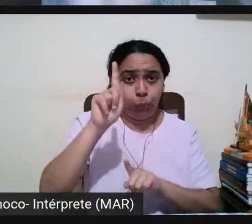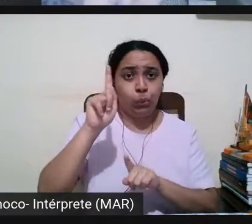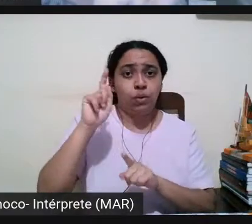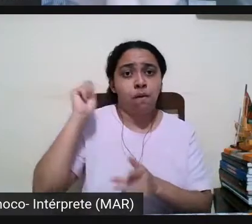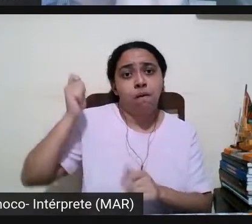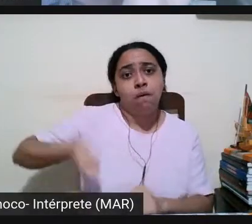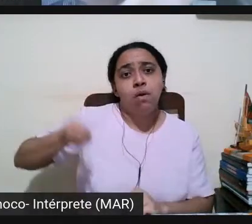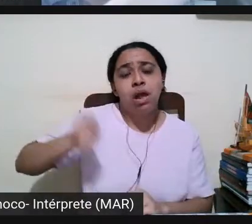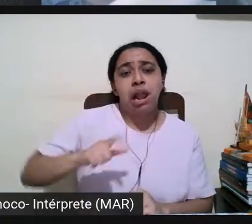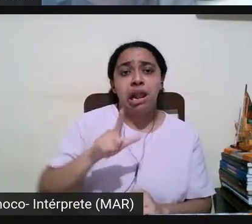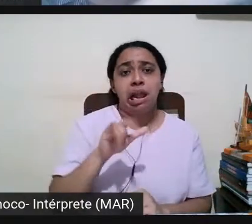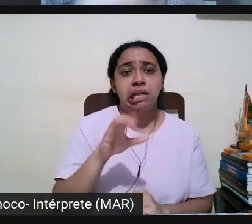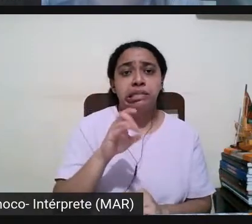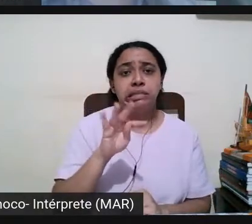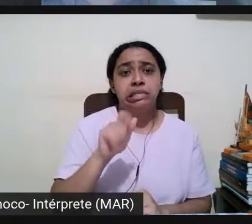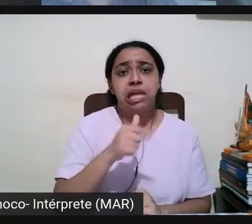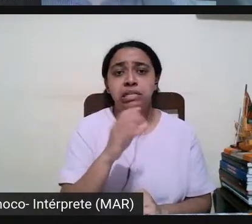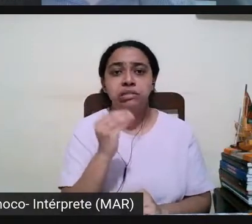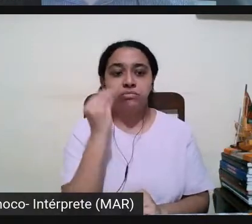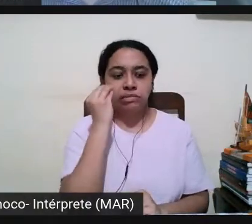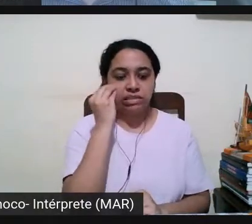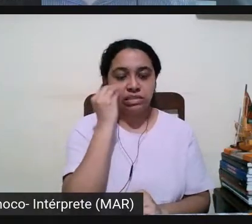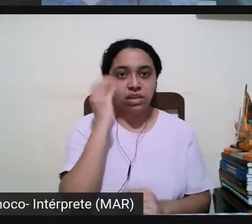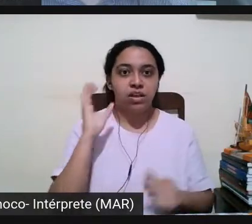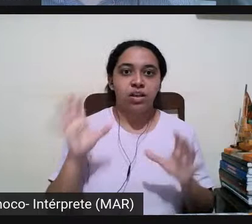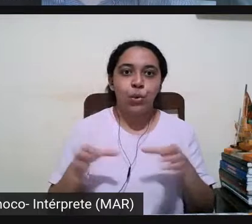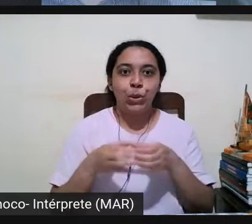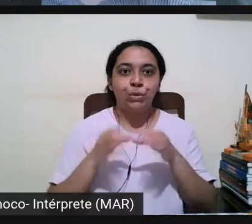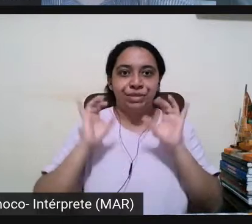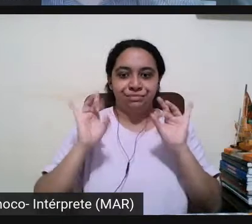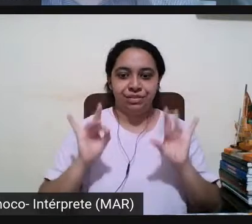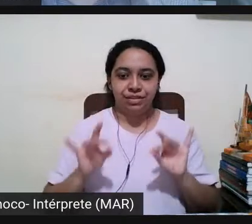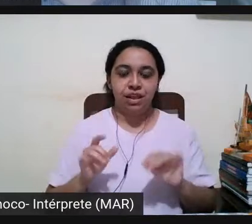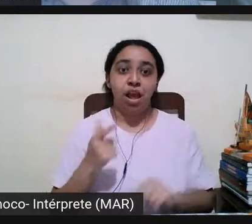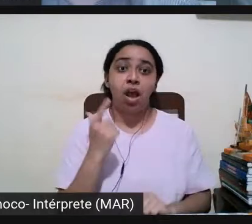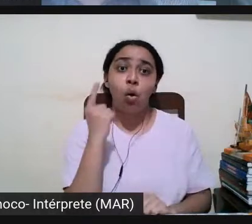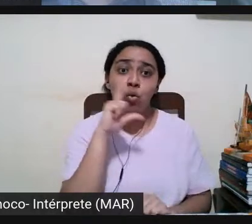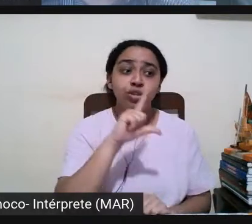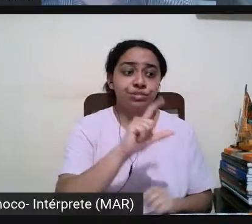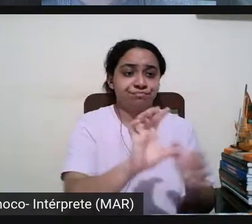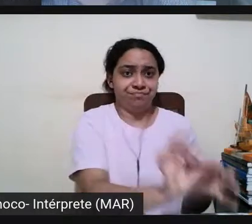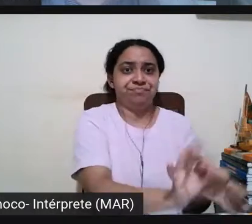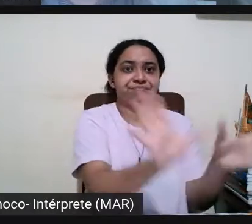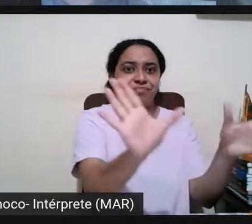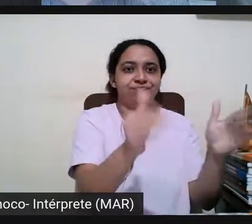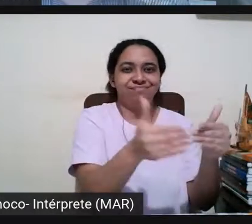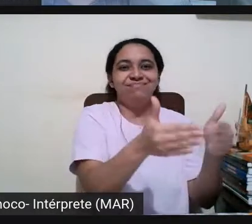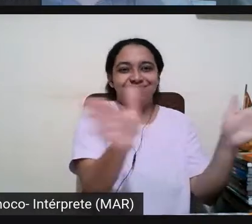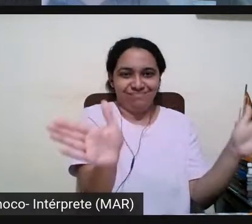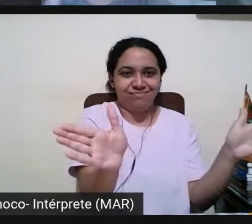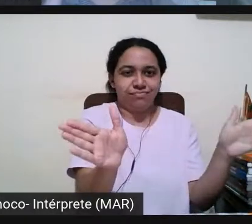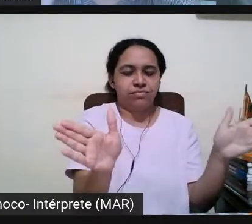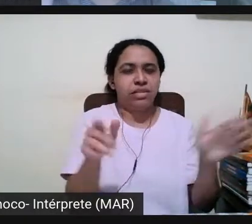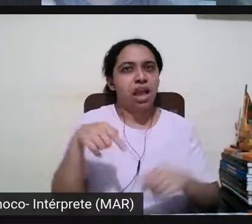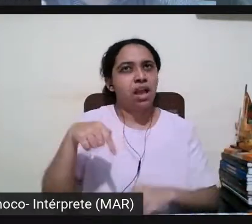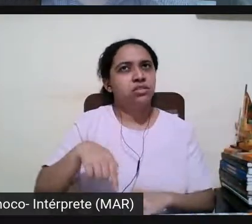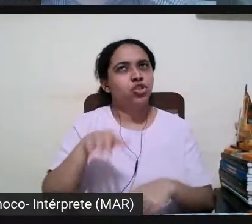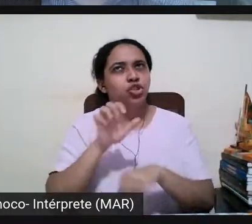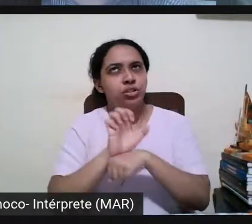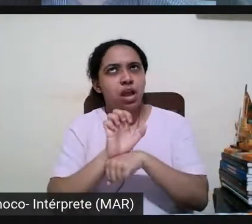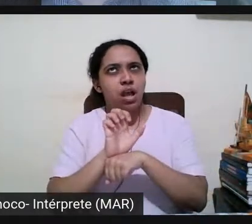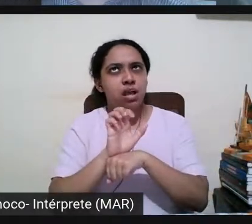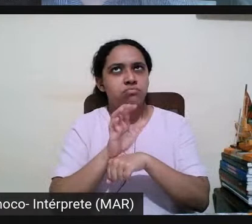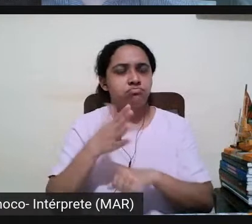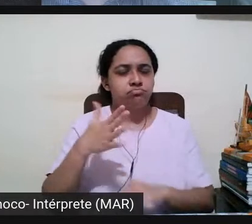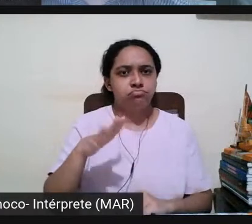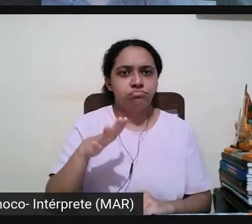exclusivamente para fazer o até um funcionar então a informação que eu tenho atualmente é essa no estado nós temos atualmente